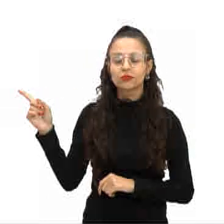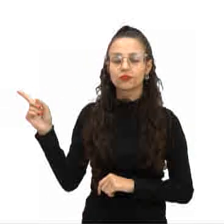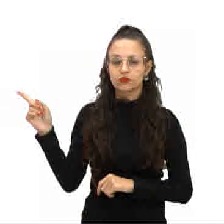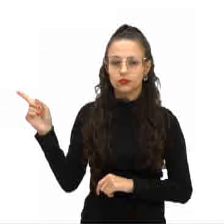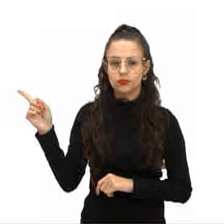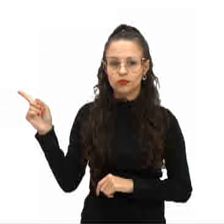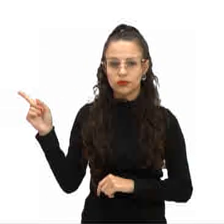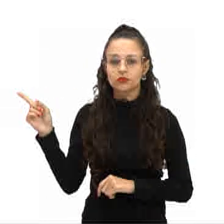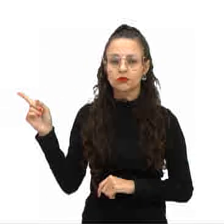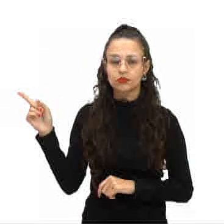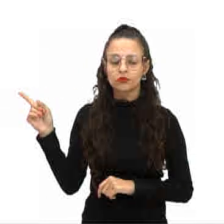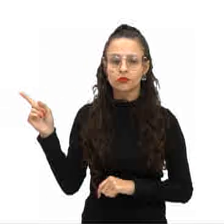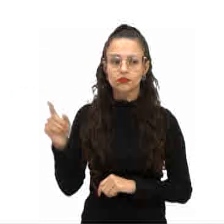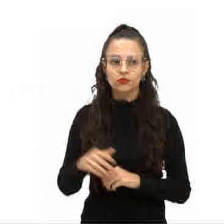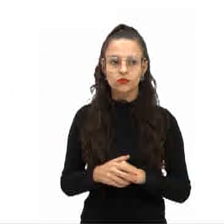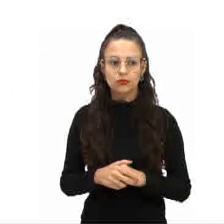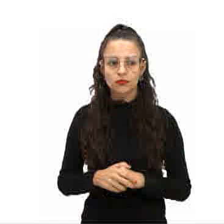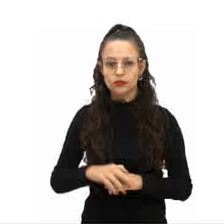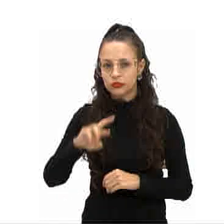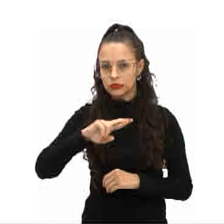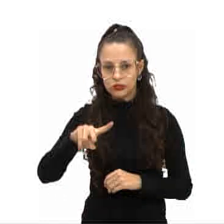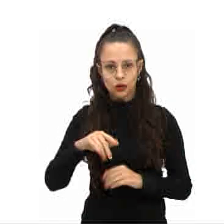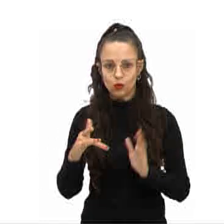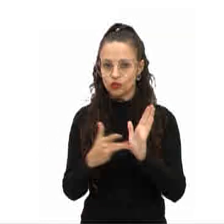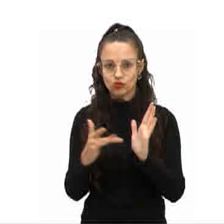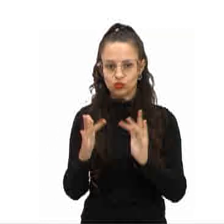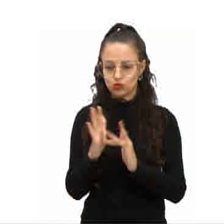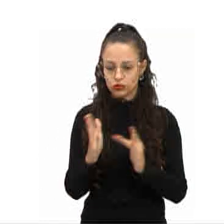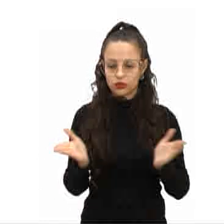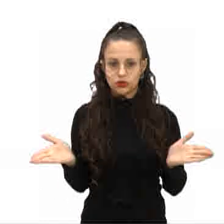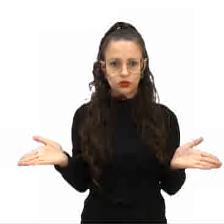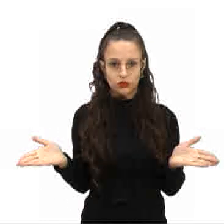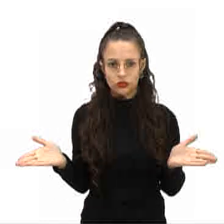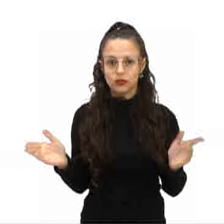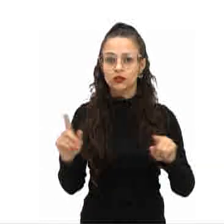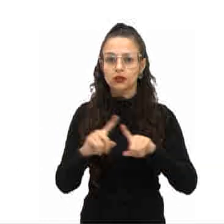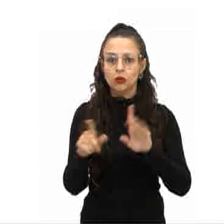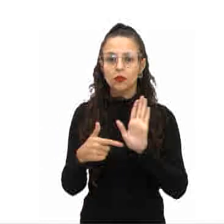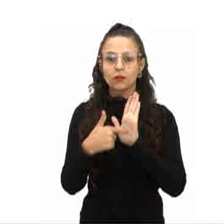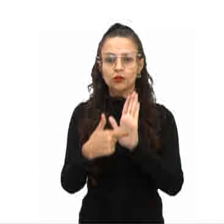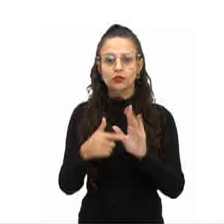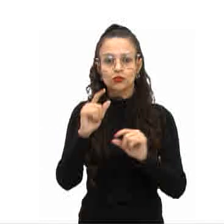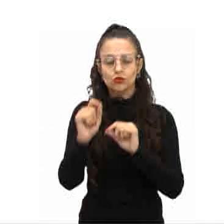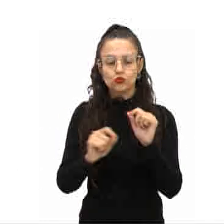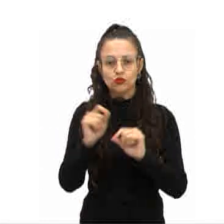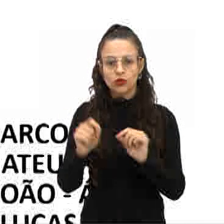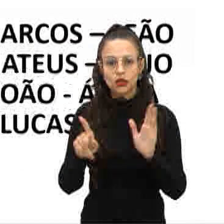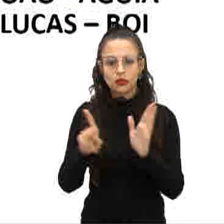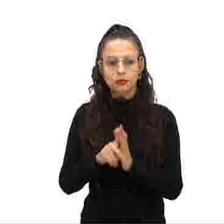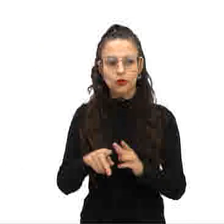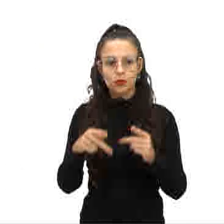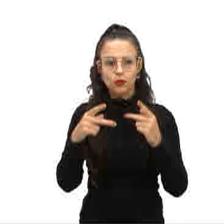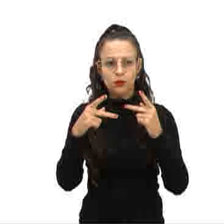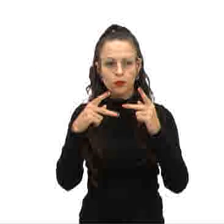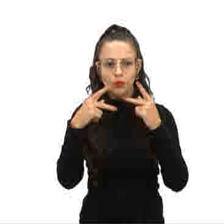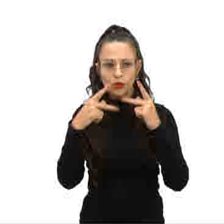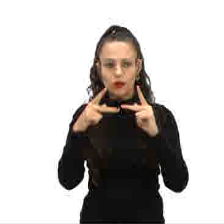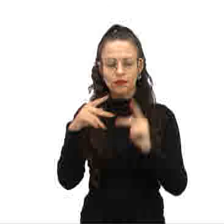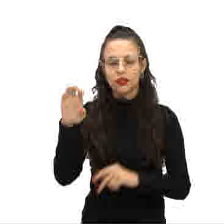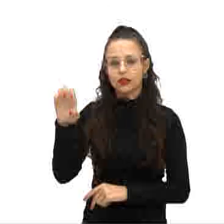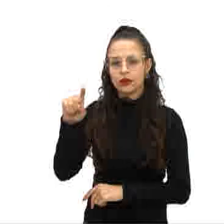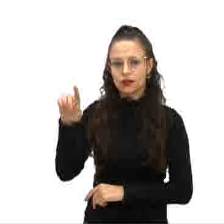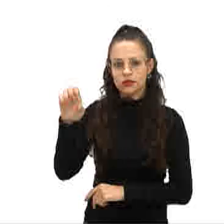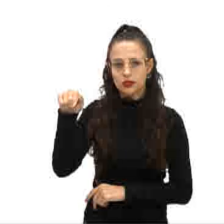é não é mais do Cristo com as chagas, mas é uma concepção do profeta Ezequiel, né, pessoal?